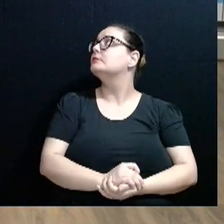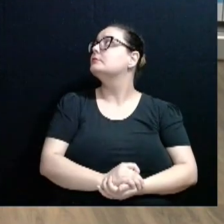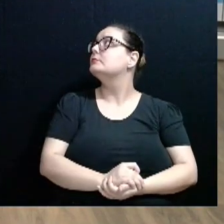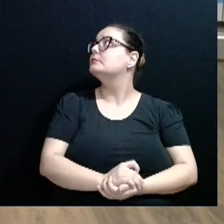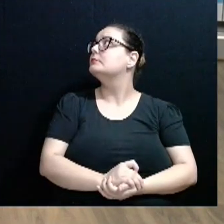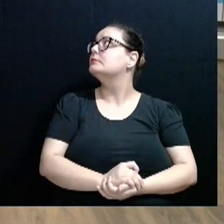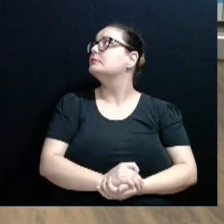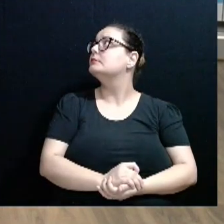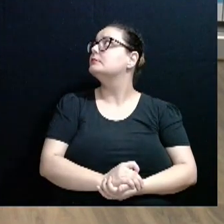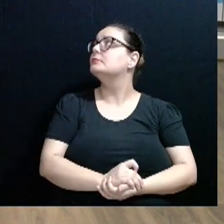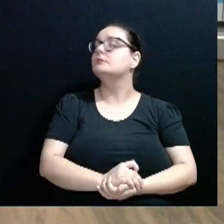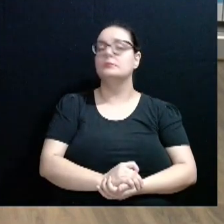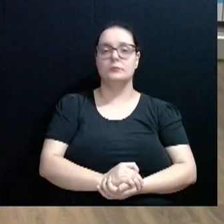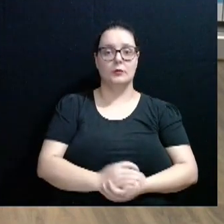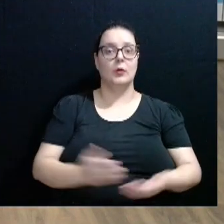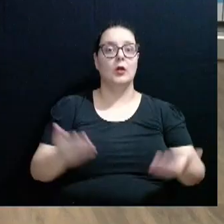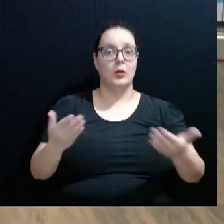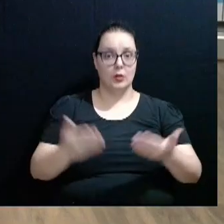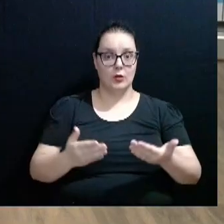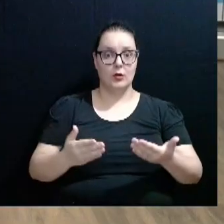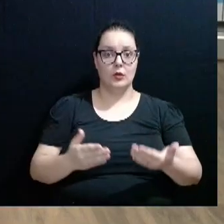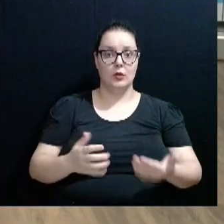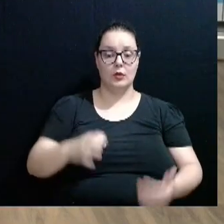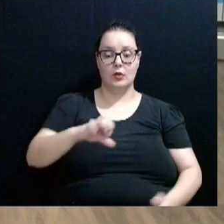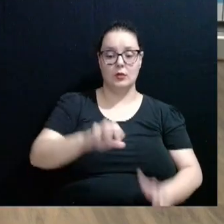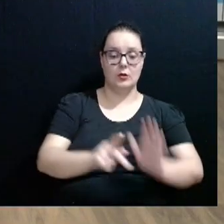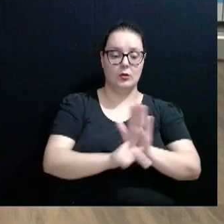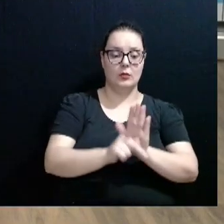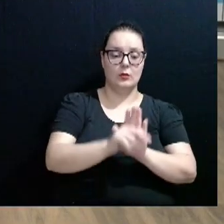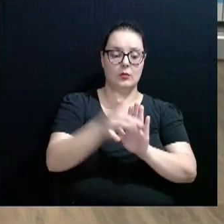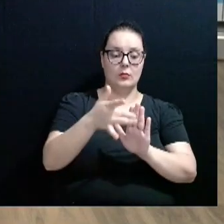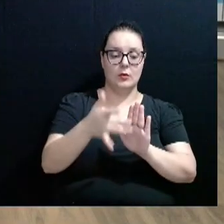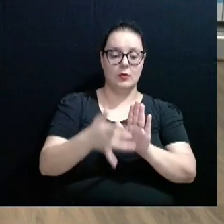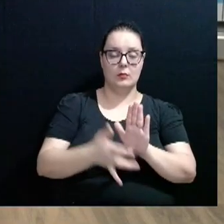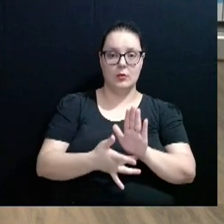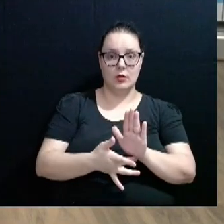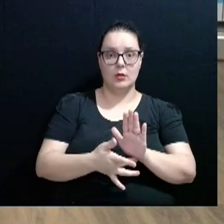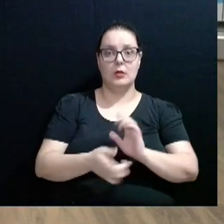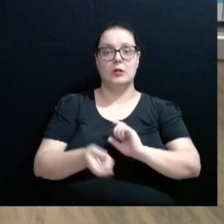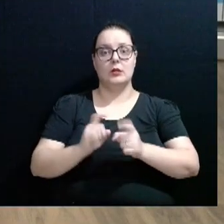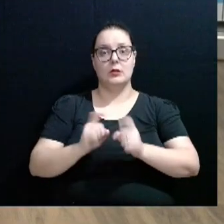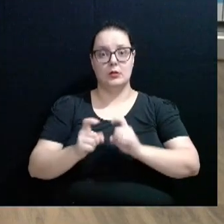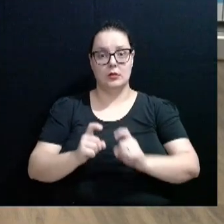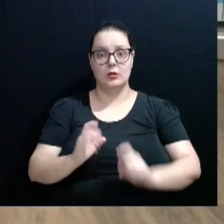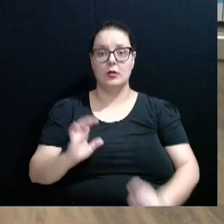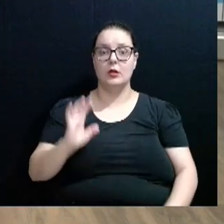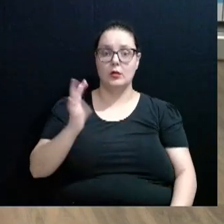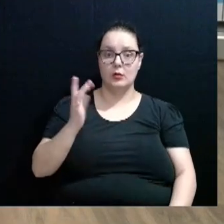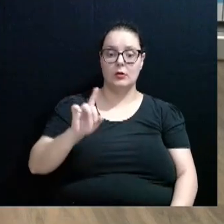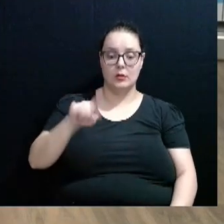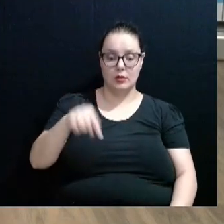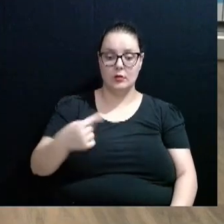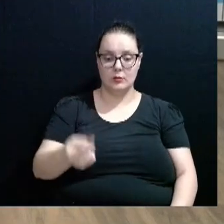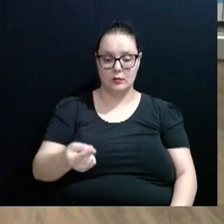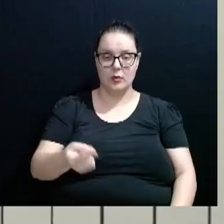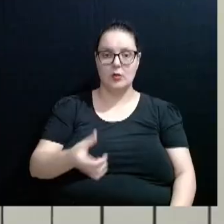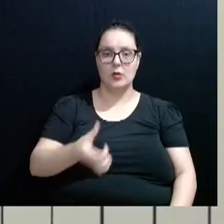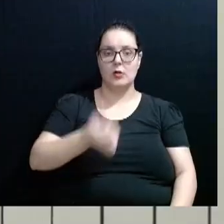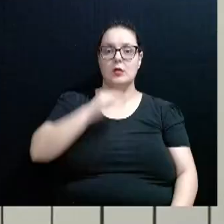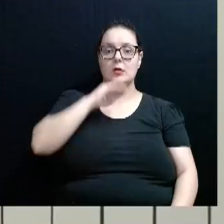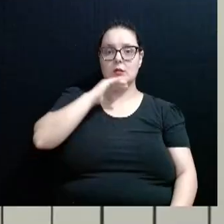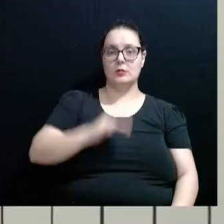E hoje, 9 projetos estão na pauta da reunião que acontece logo mais às 6 horas da